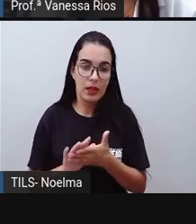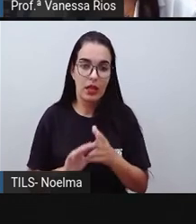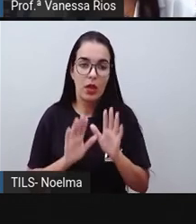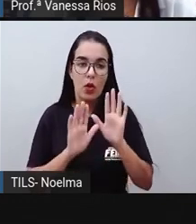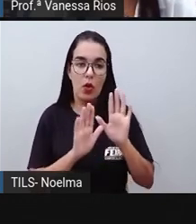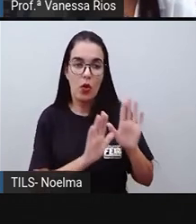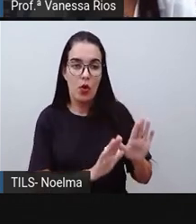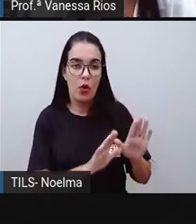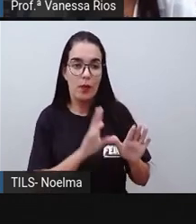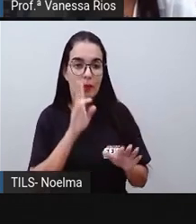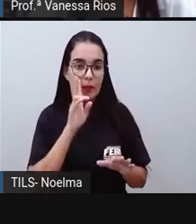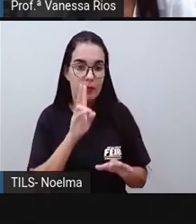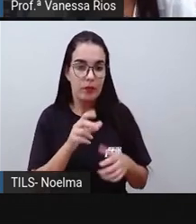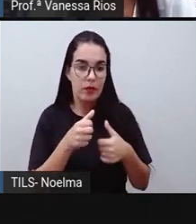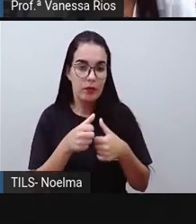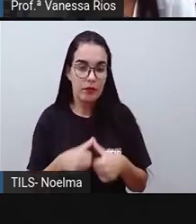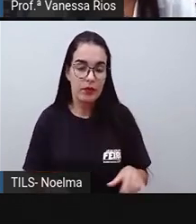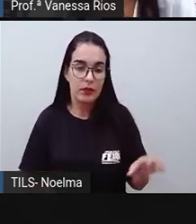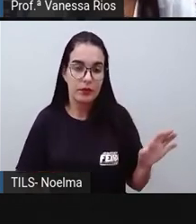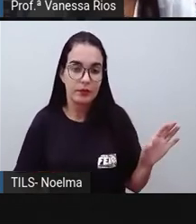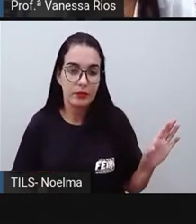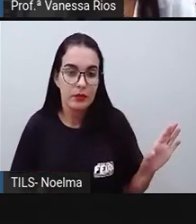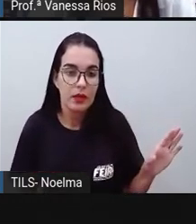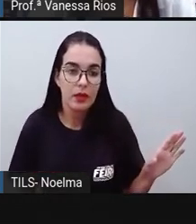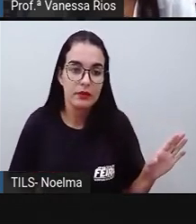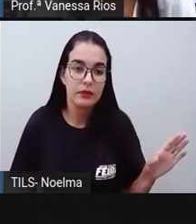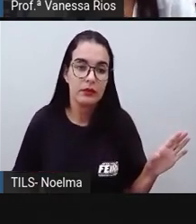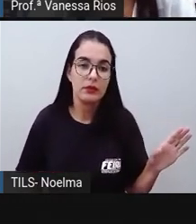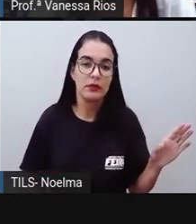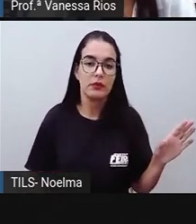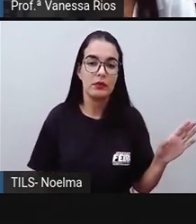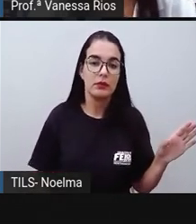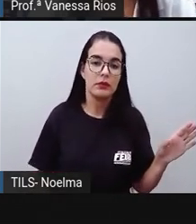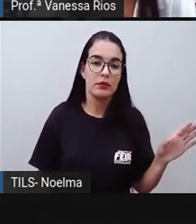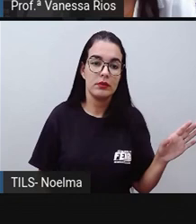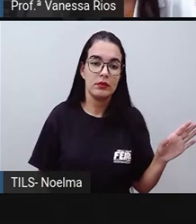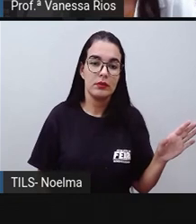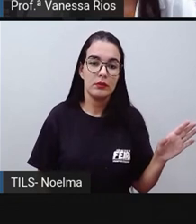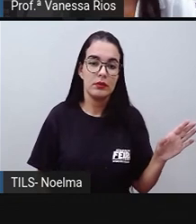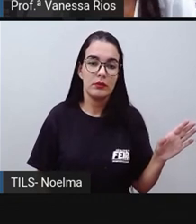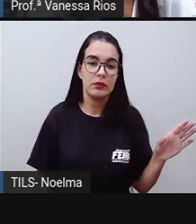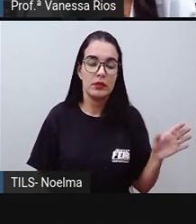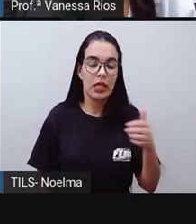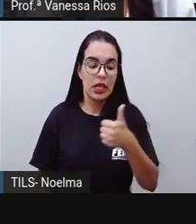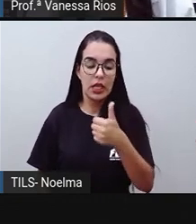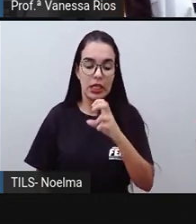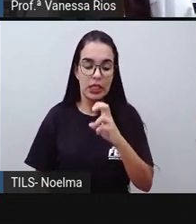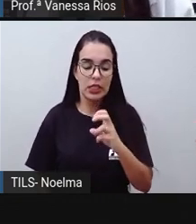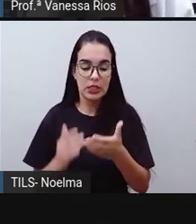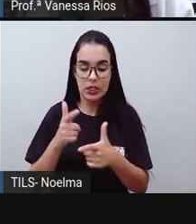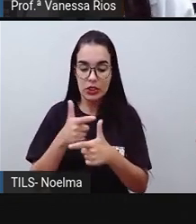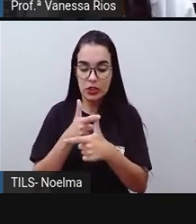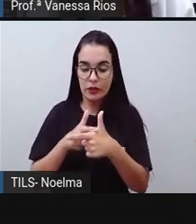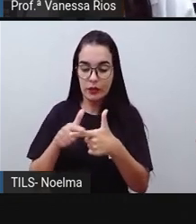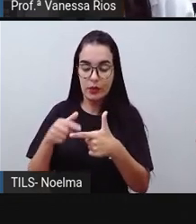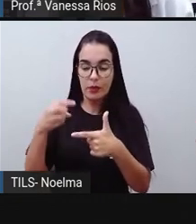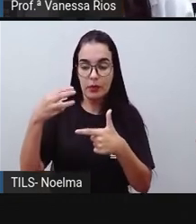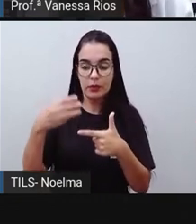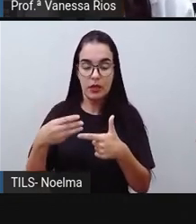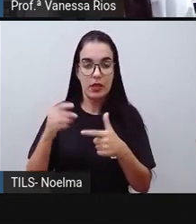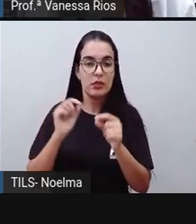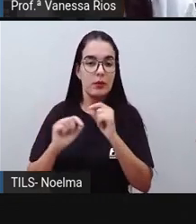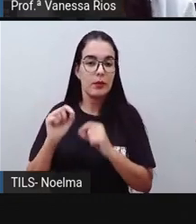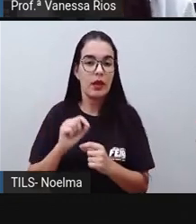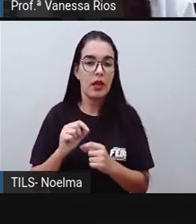3 aqui, ó, quietinho. A gente vai mexer só com o 15, tá certo? 15 dividido por 3, um número